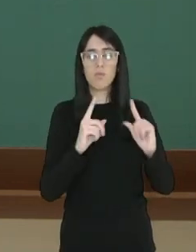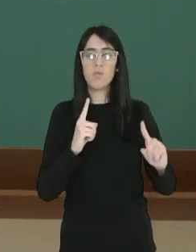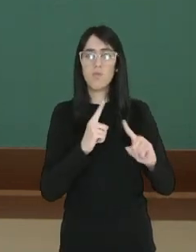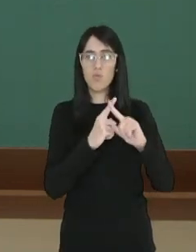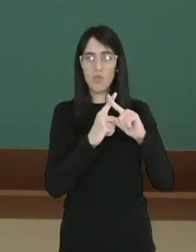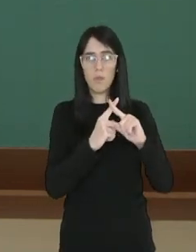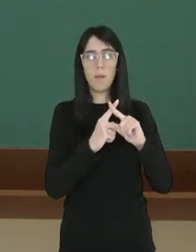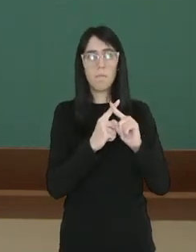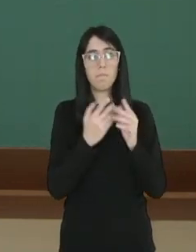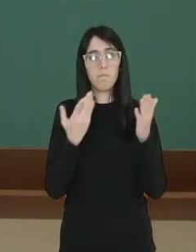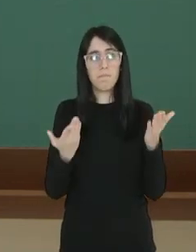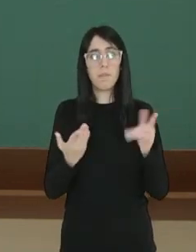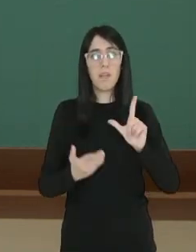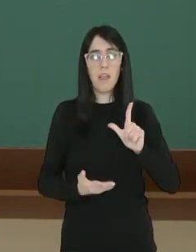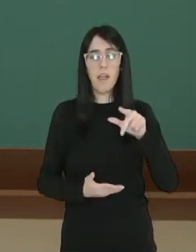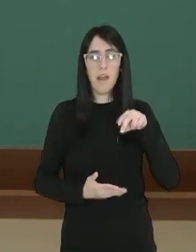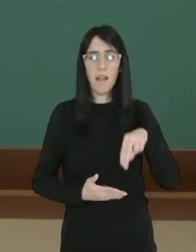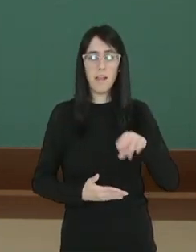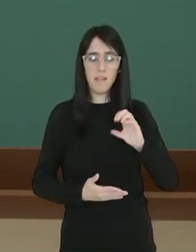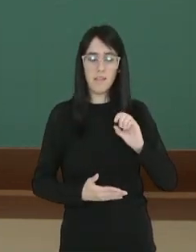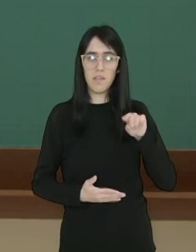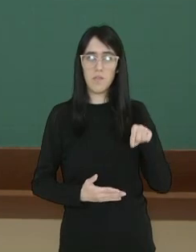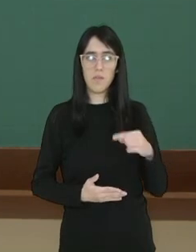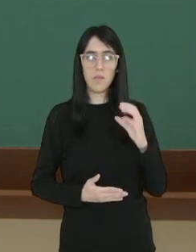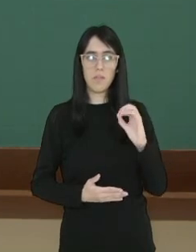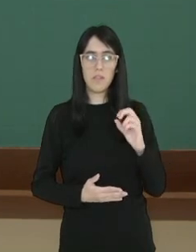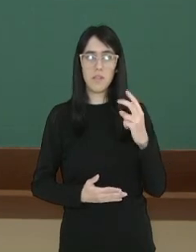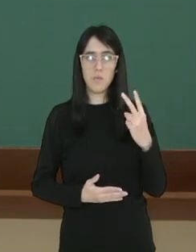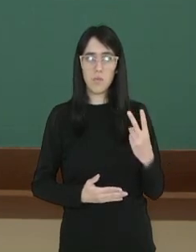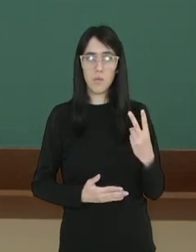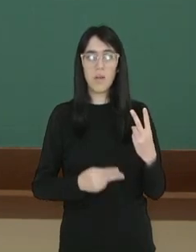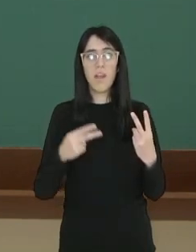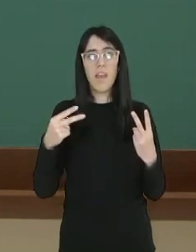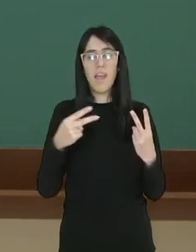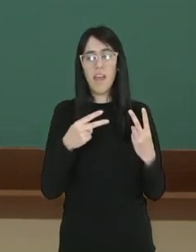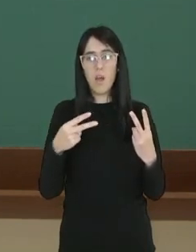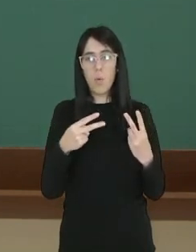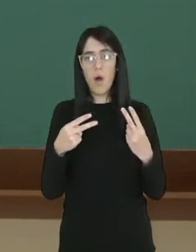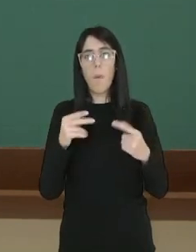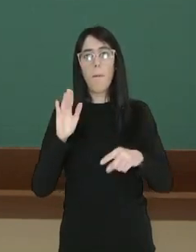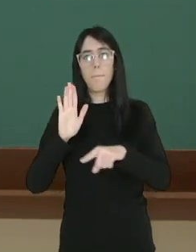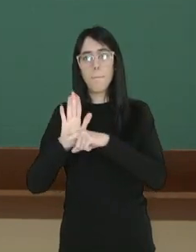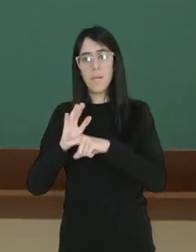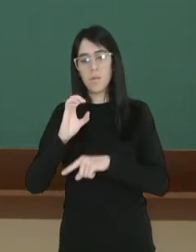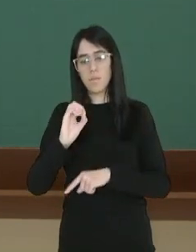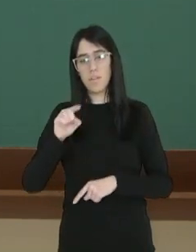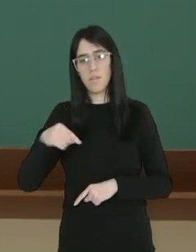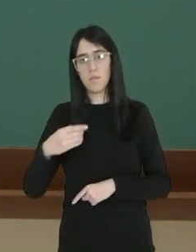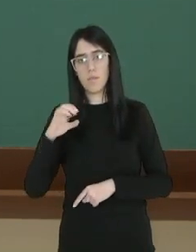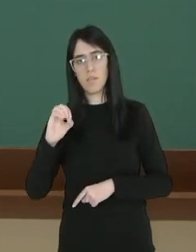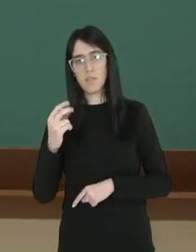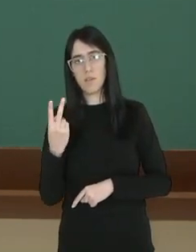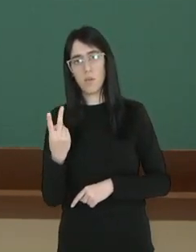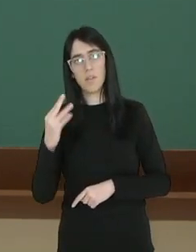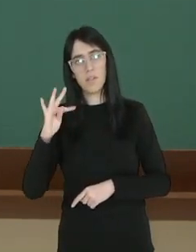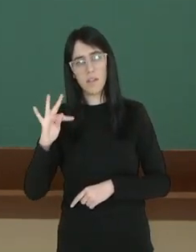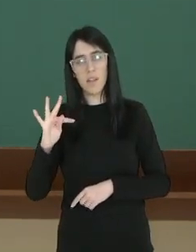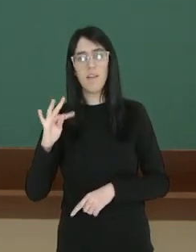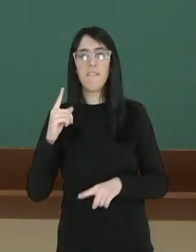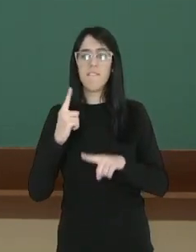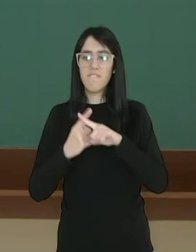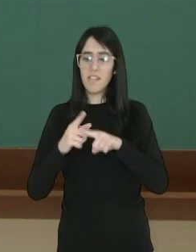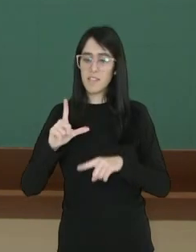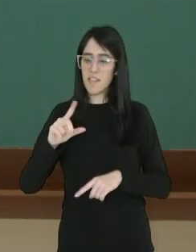Então, ficou ln de 0,02 é igual a menos 0,02t vezes